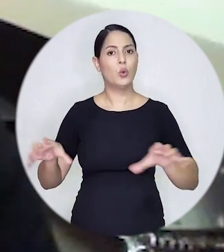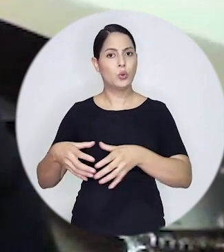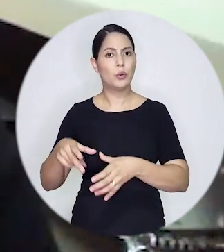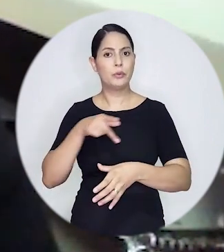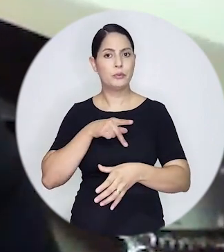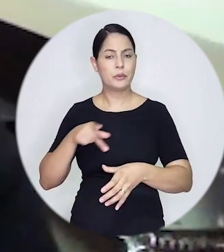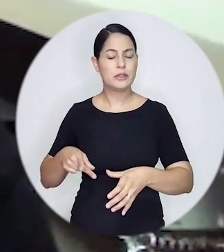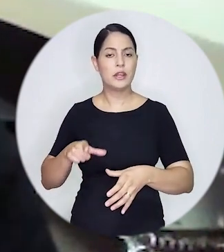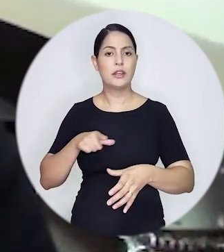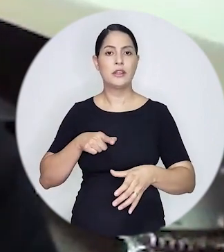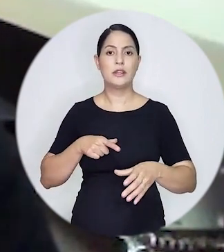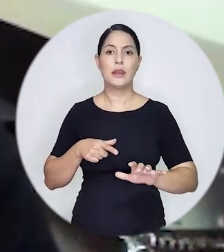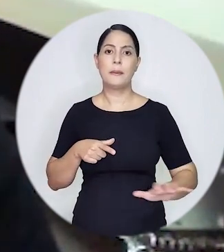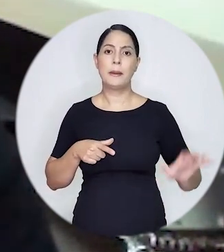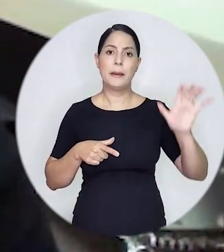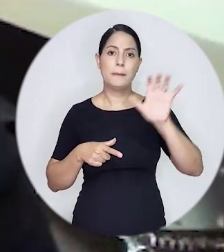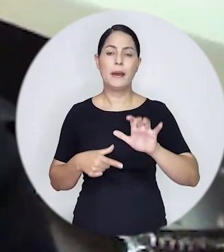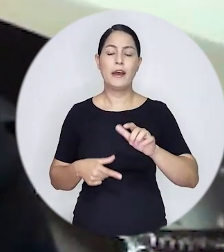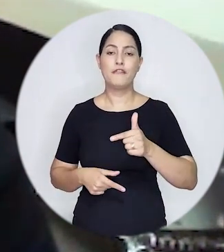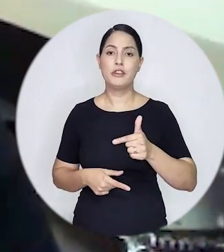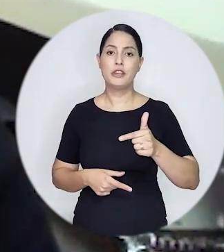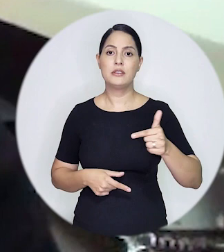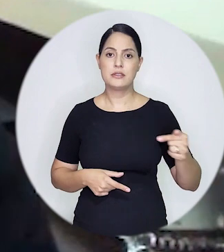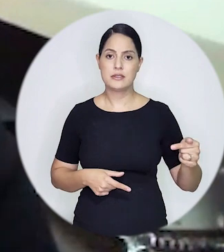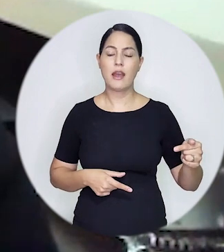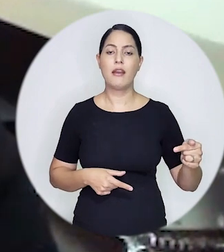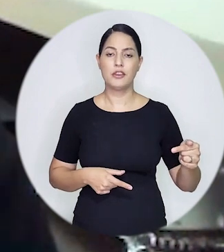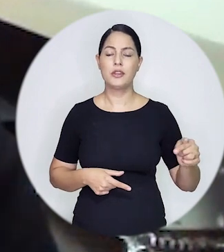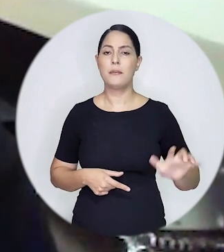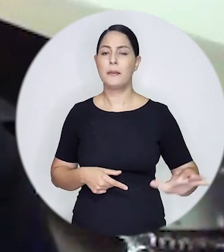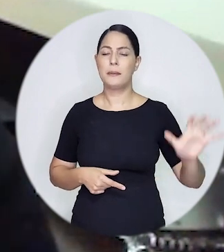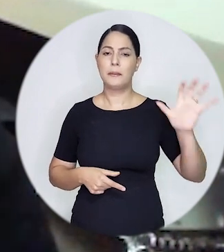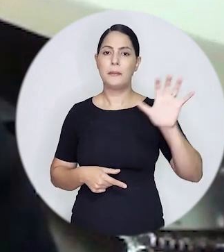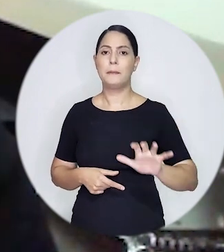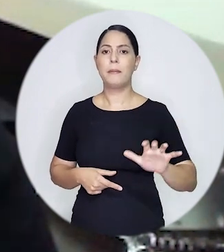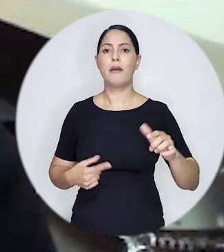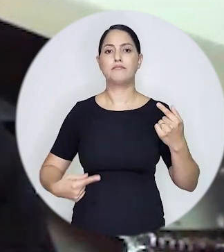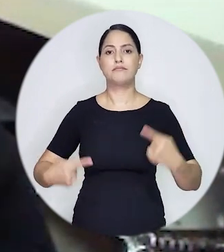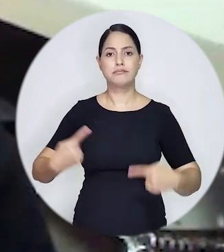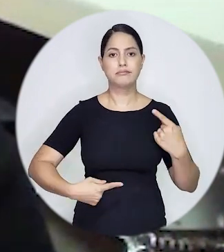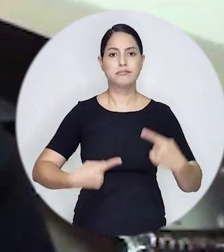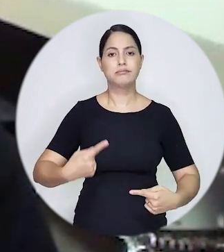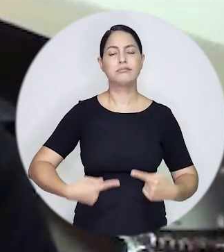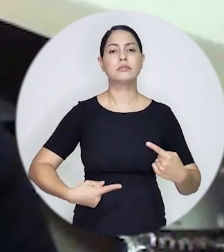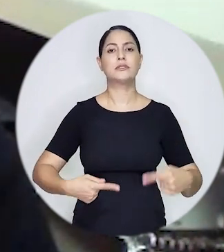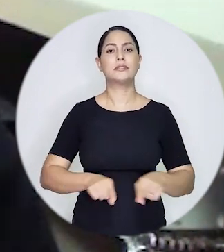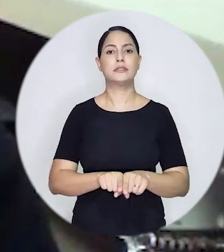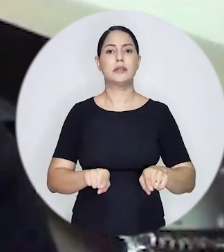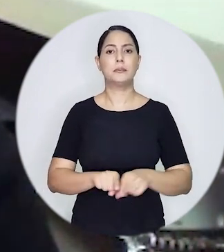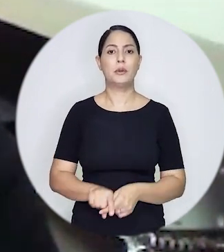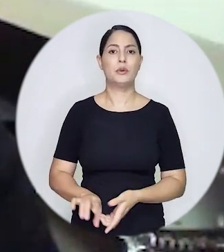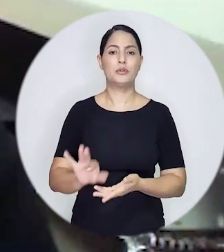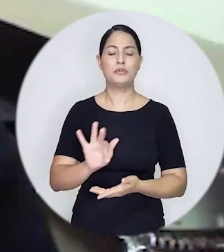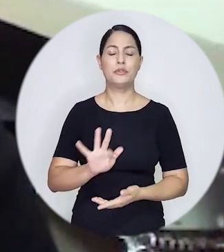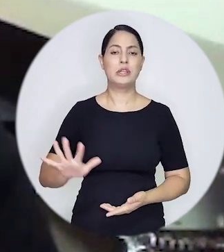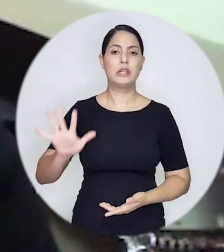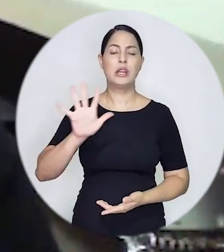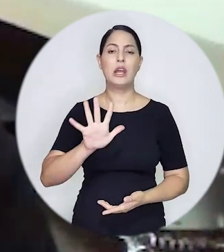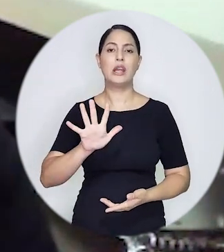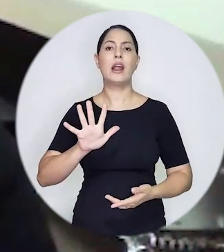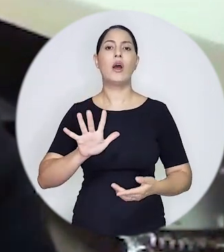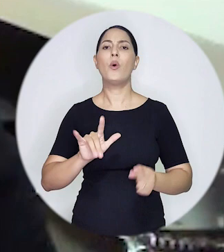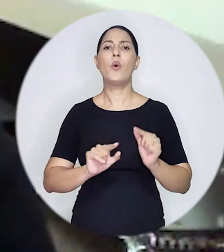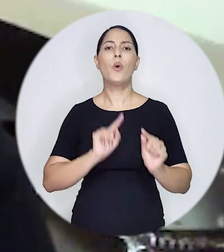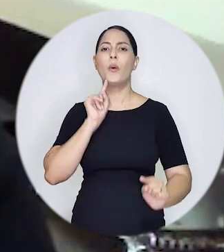presidentes seccionais, através da sua diretoria do Conselho Federal, dentro de um amplo debate, tem construído